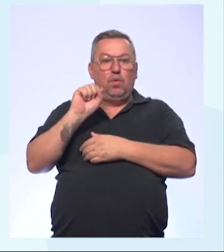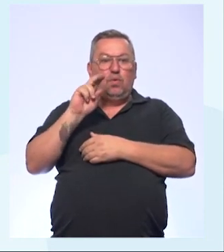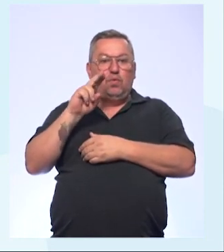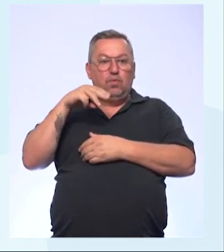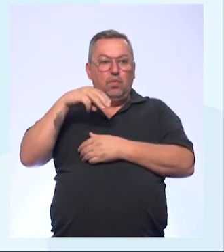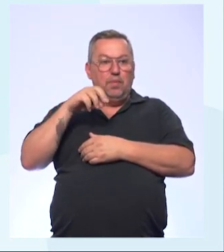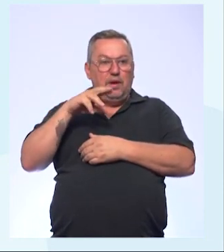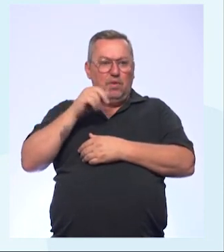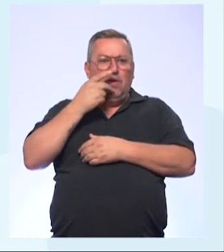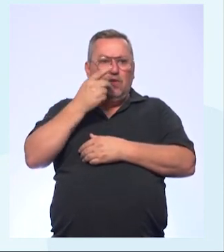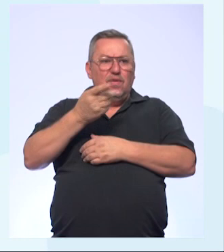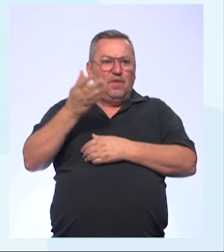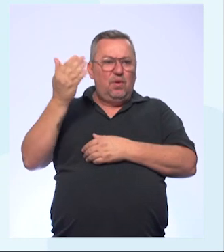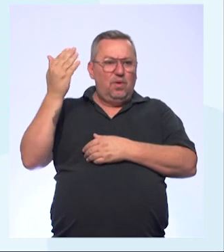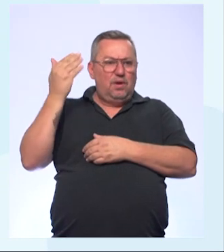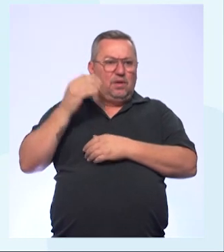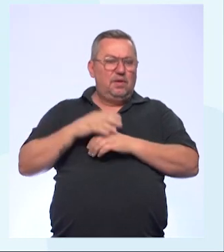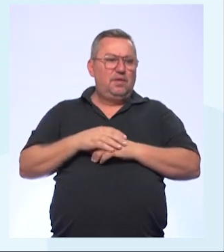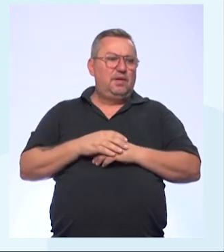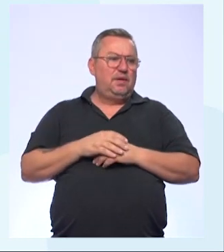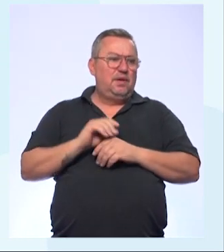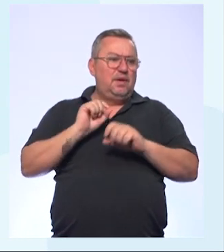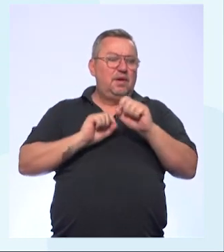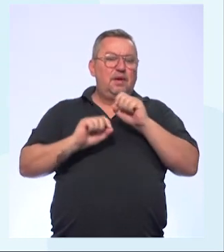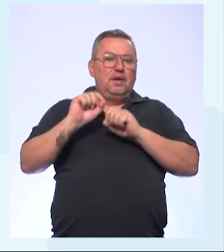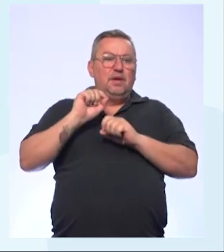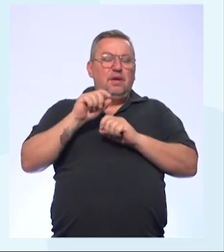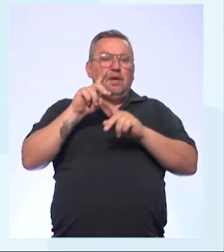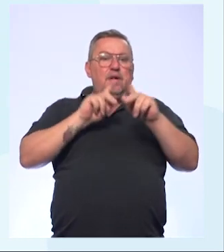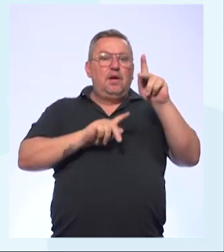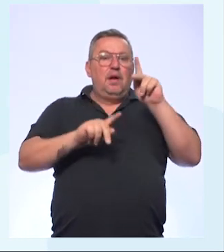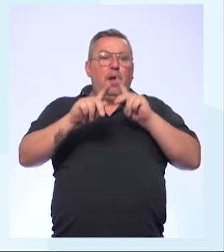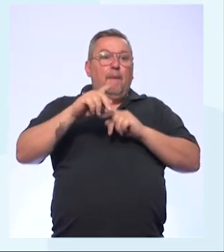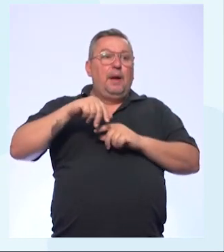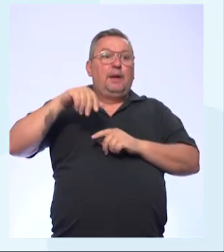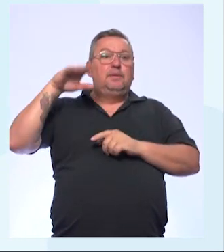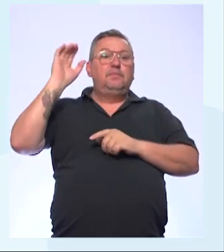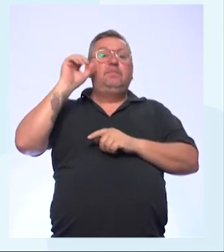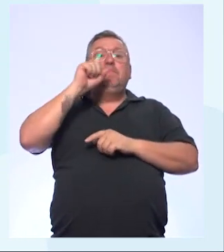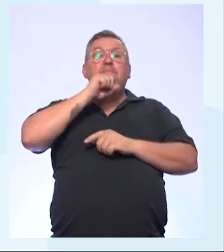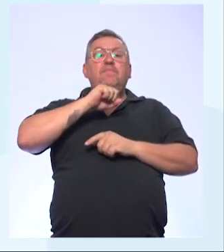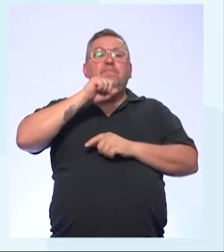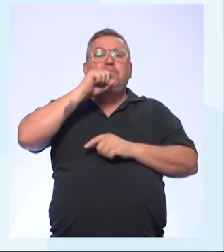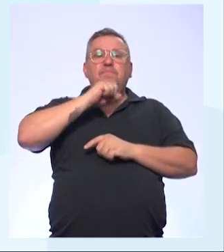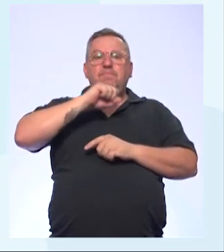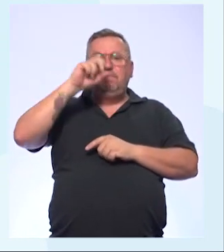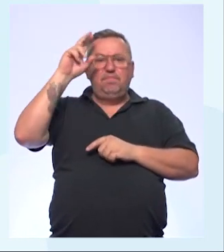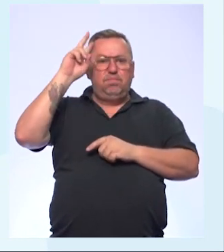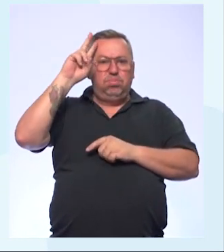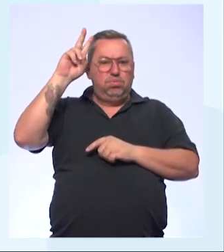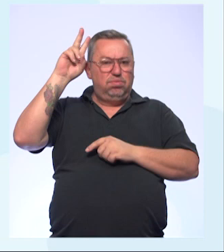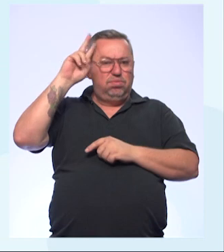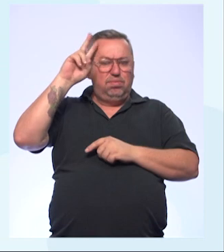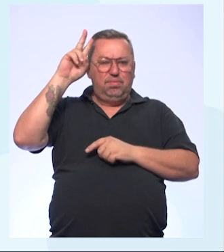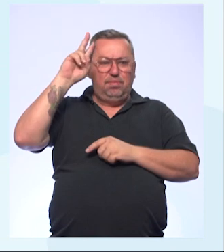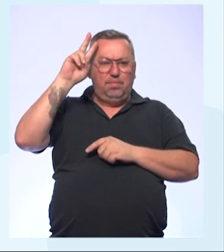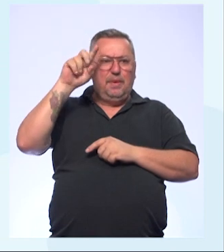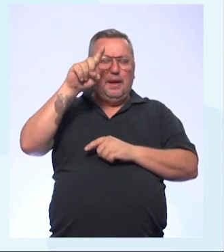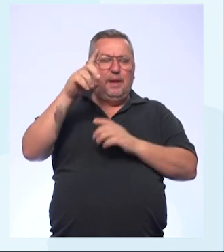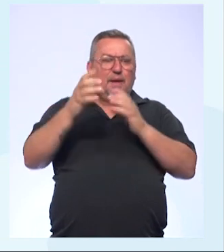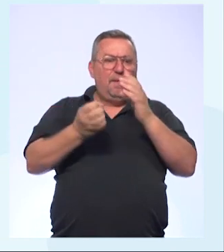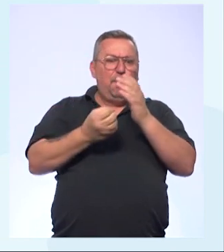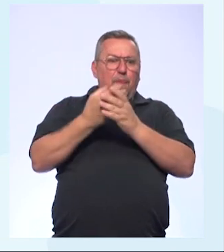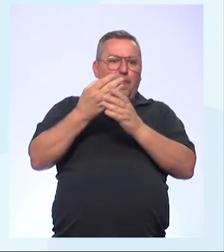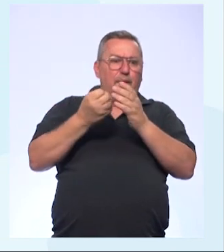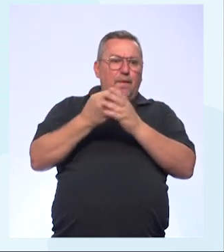falamos deles em outras aulas. Os sumérios, eles são a civilização mais antiga da história. Foram eles que criaram